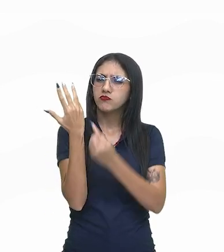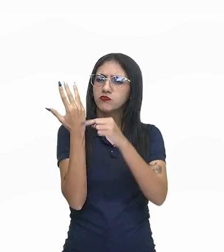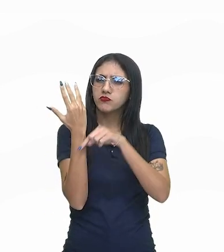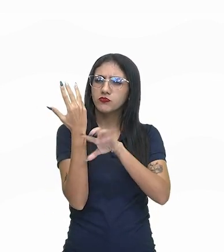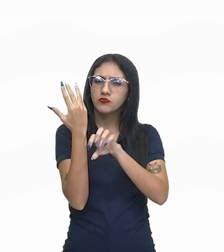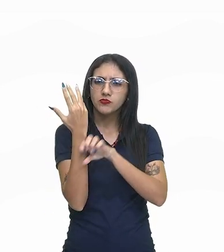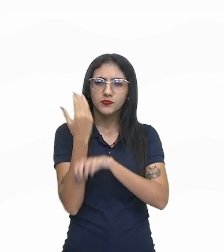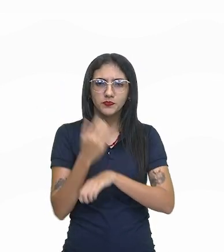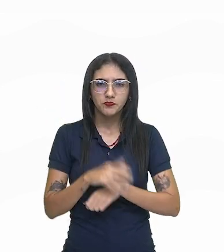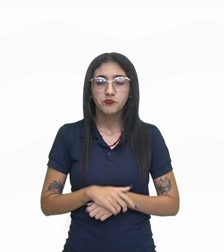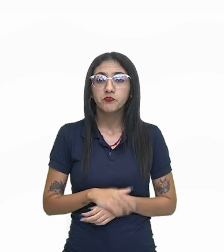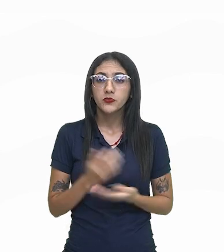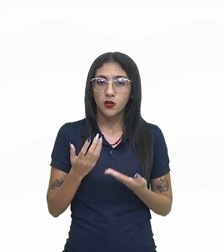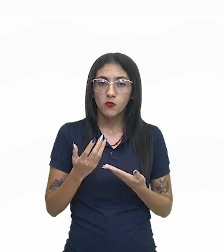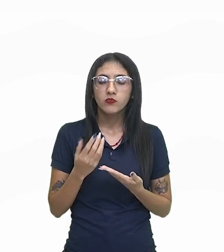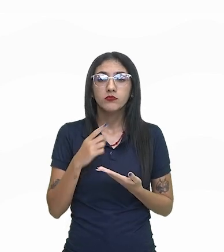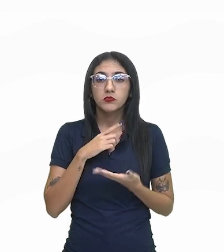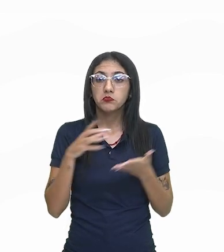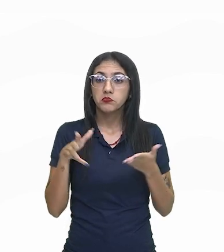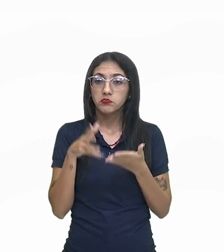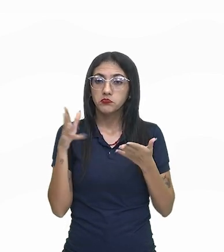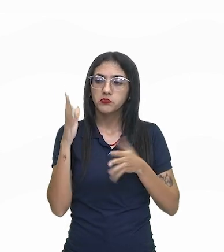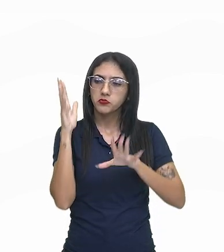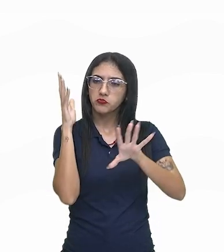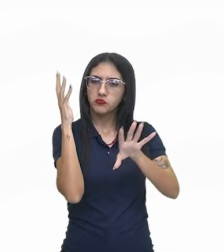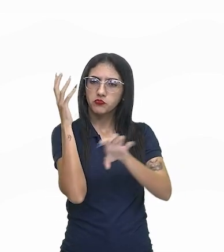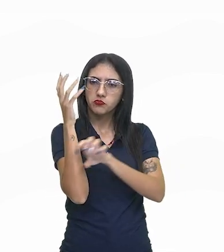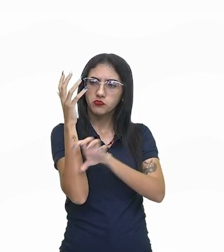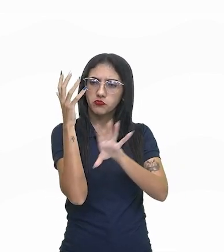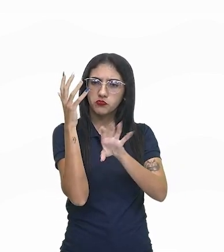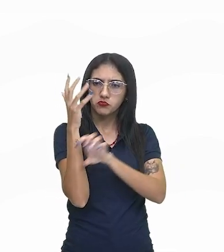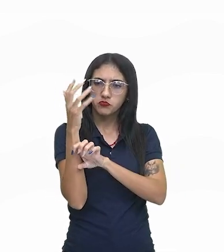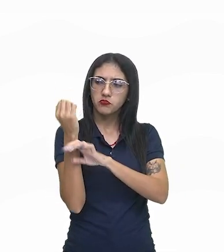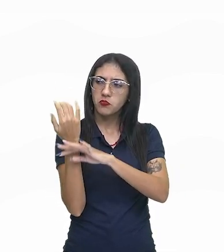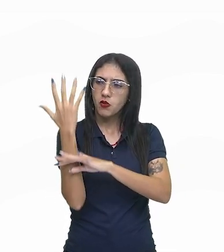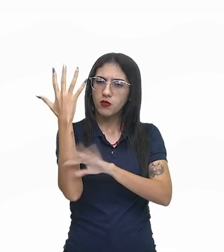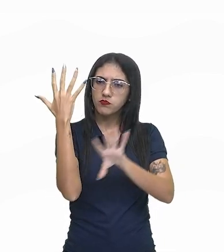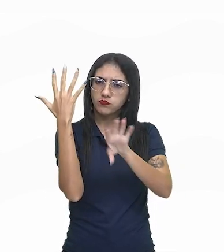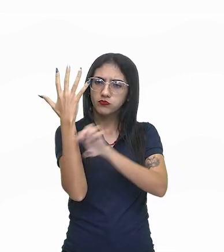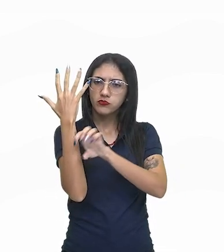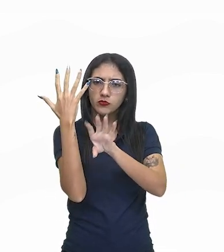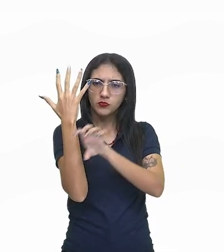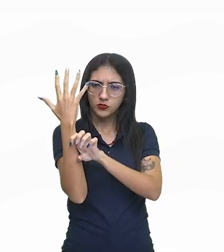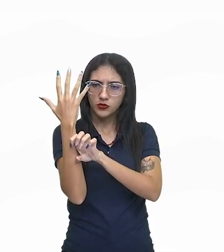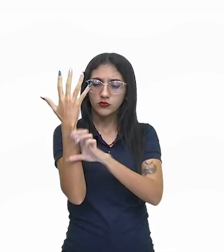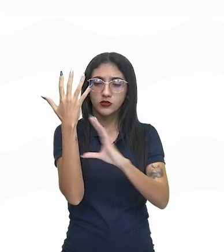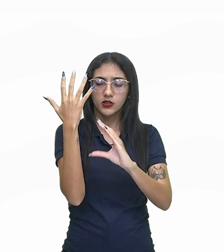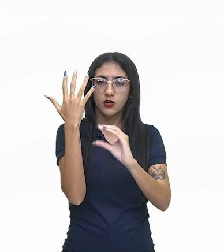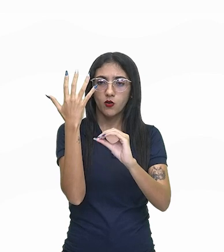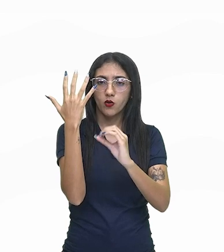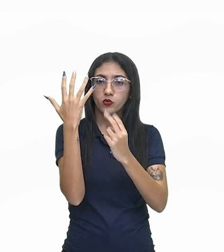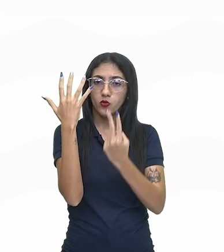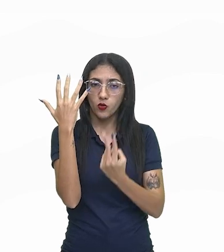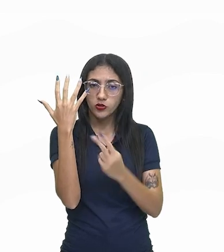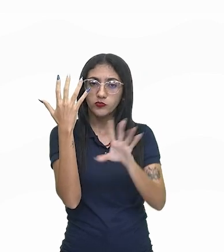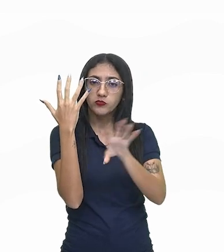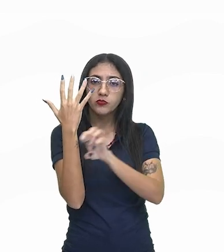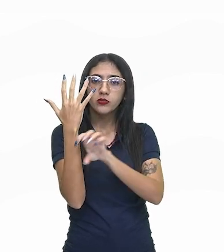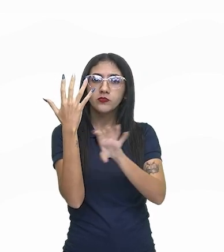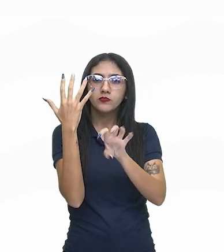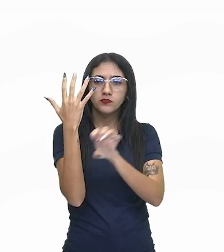primeiro, promover a captura do dióxido de carbono ou CO2 atmosférico, realizar